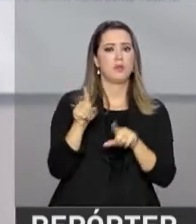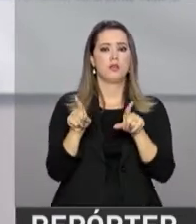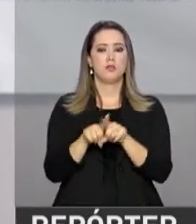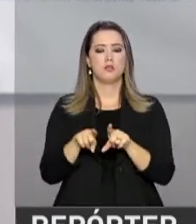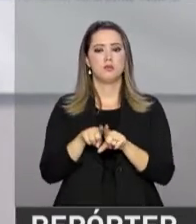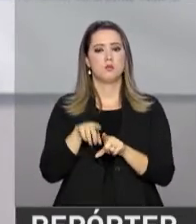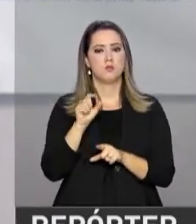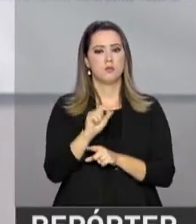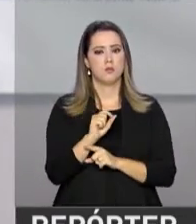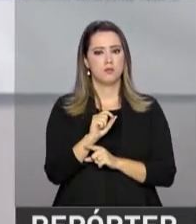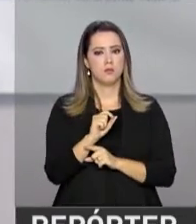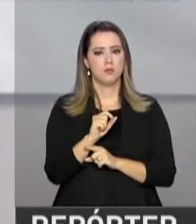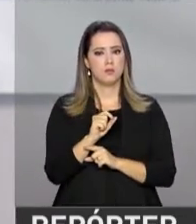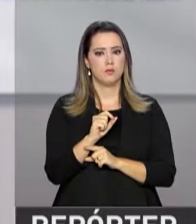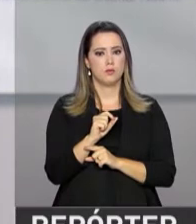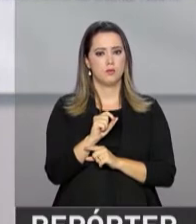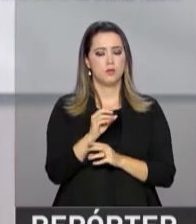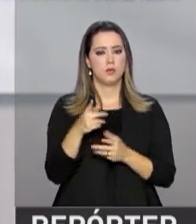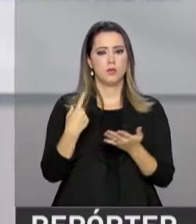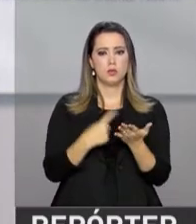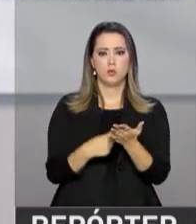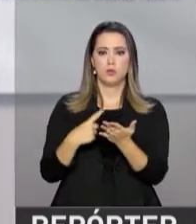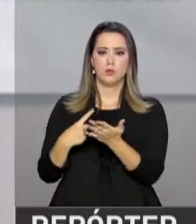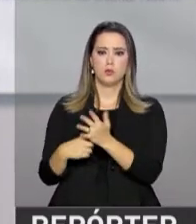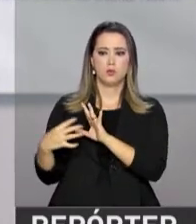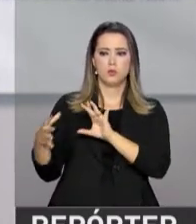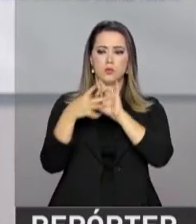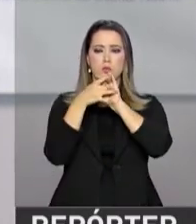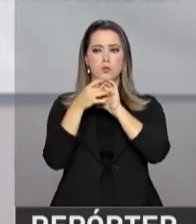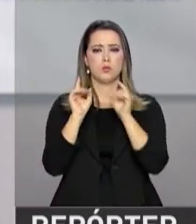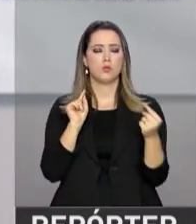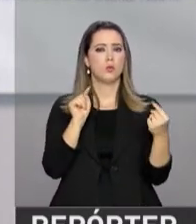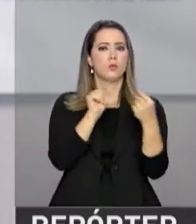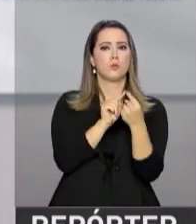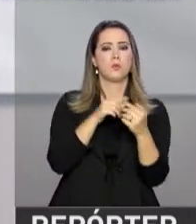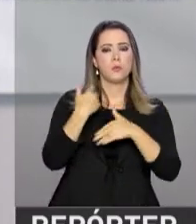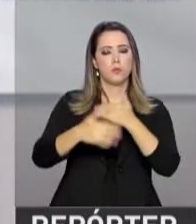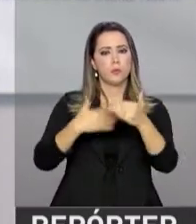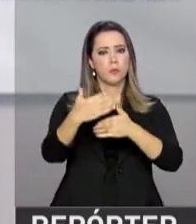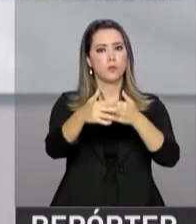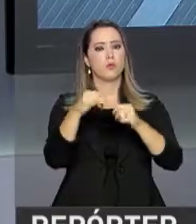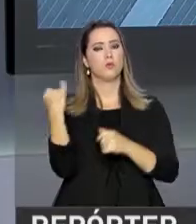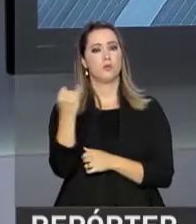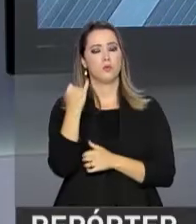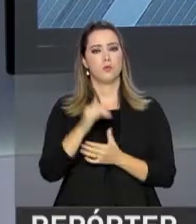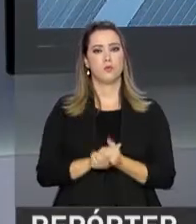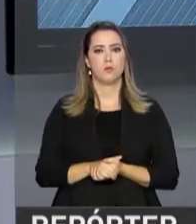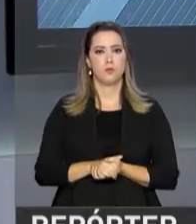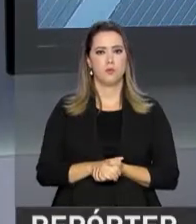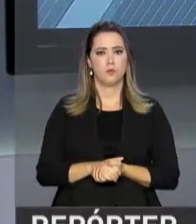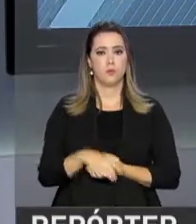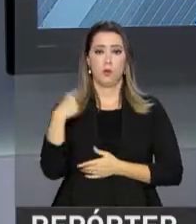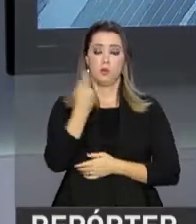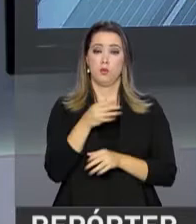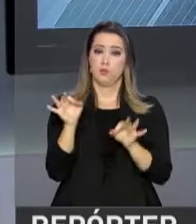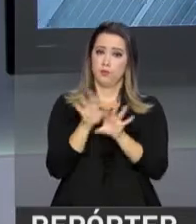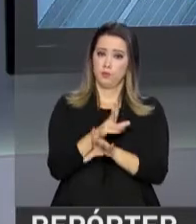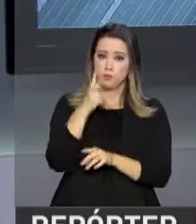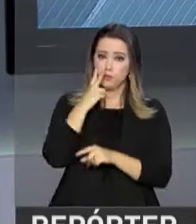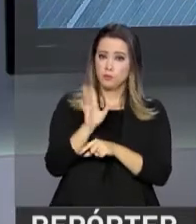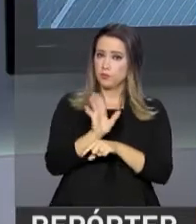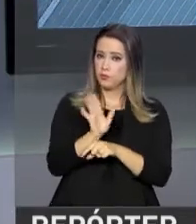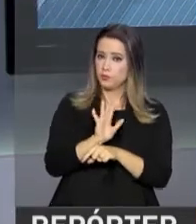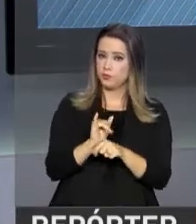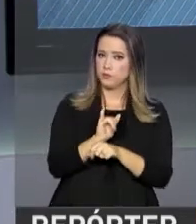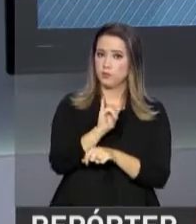é em acordos ligados aos objetivos de desenvolvimento sustentável e nós ficamos por aqui você